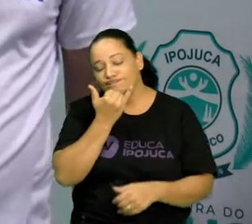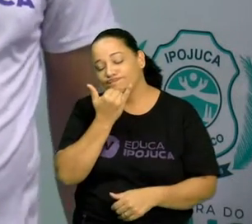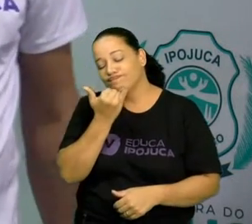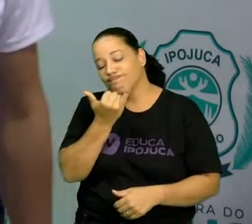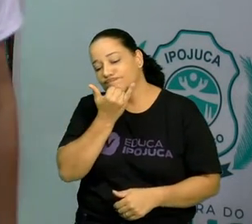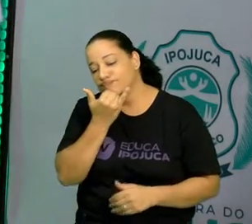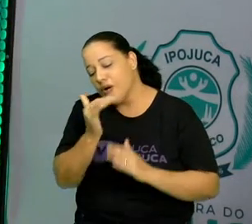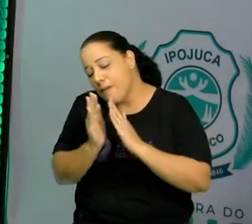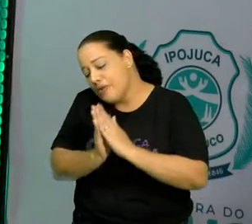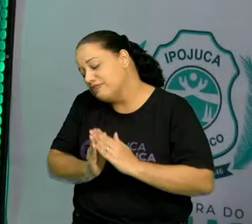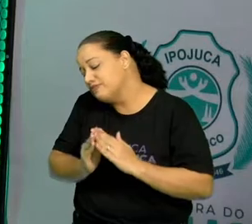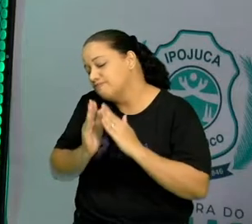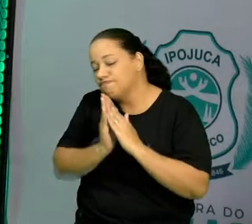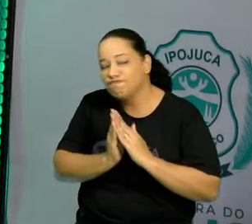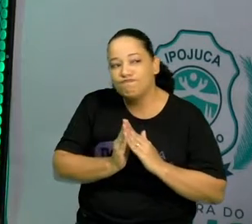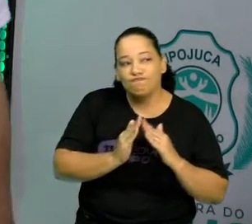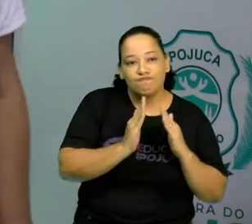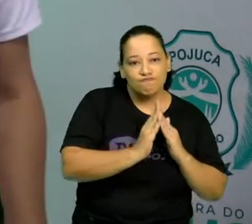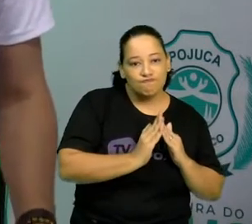Por favor.